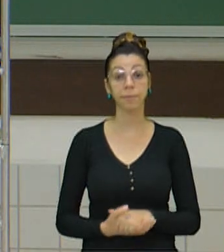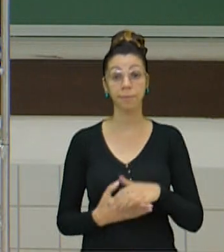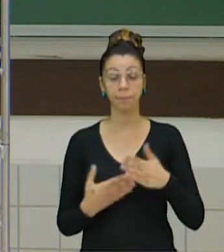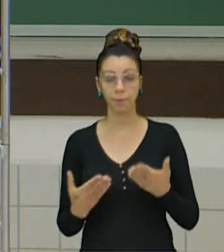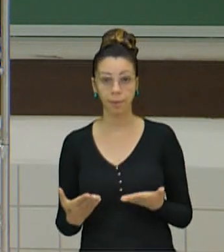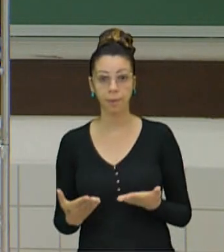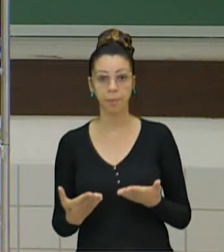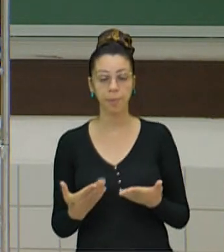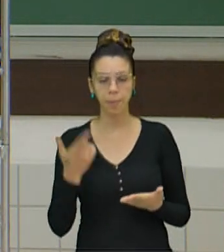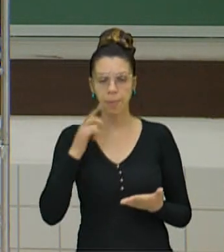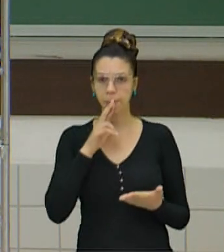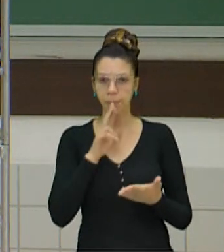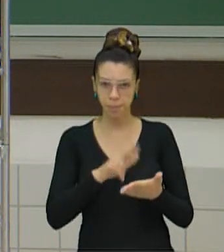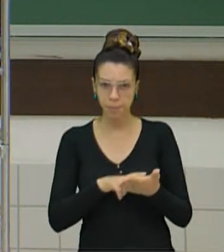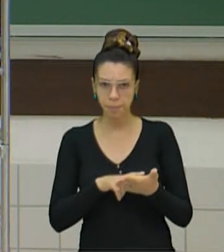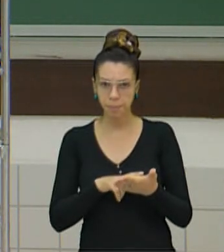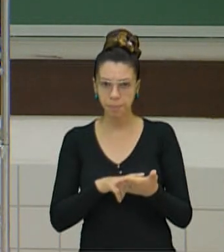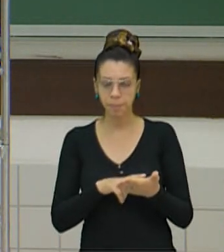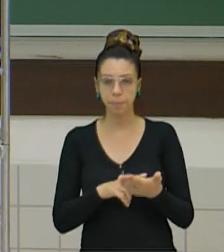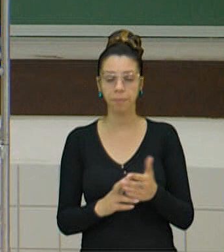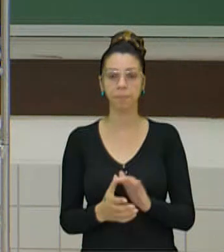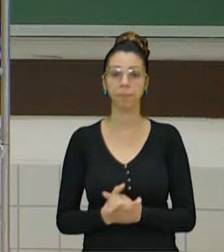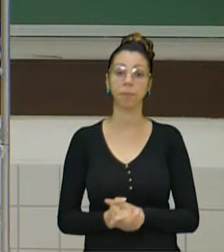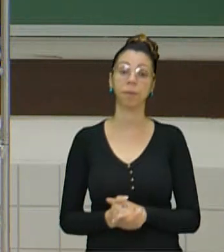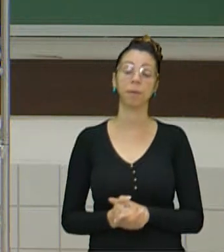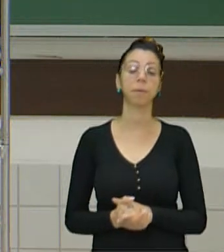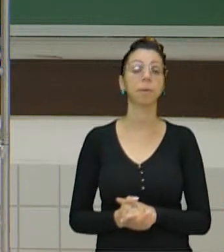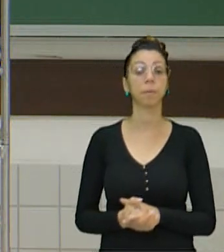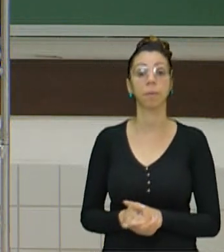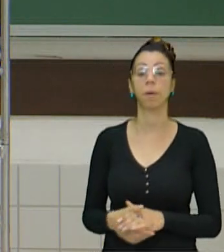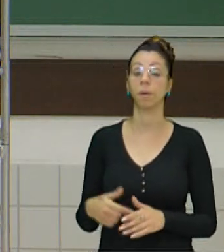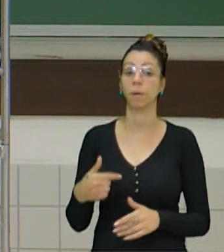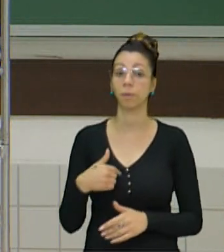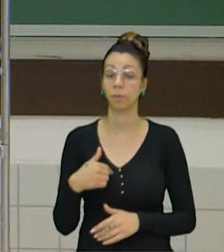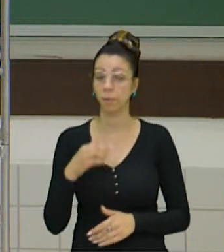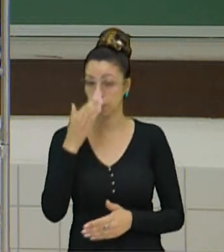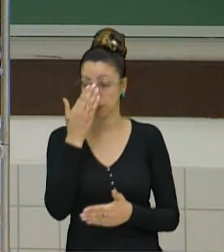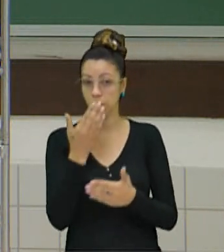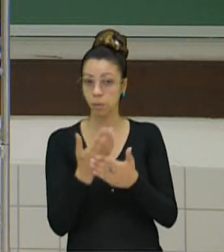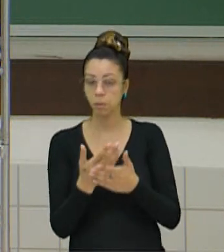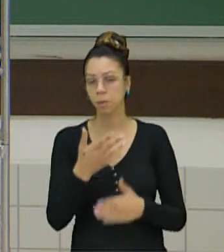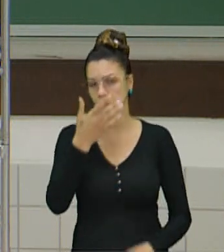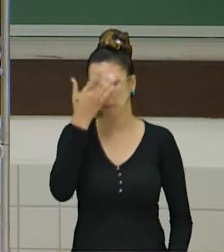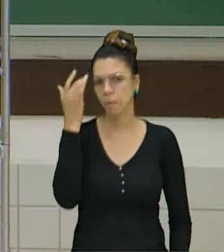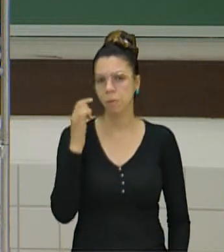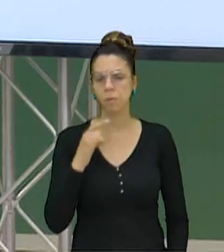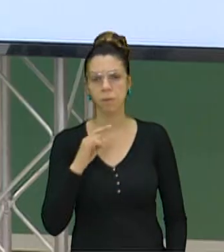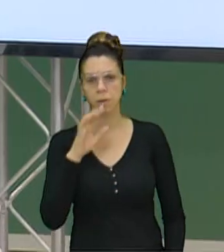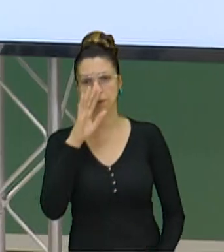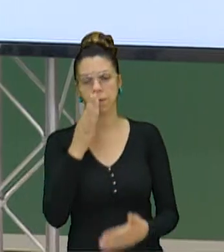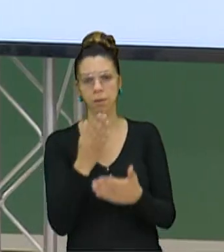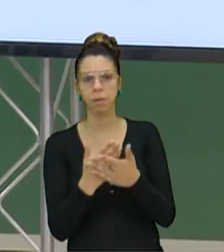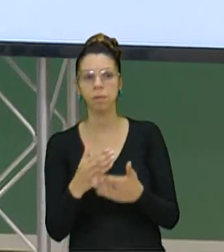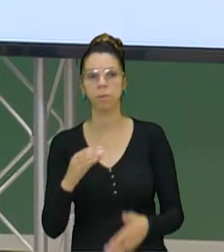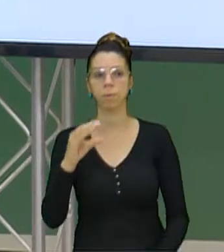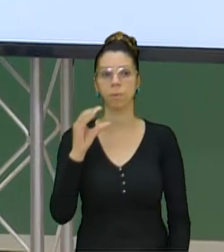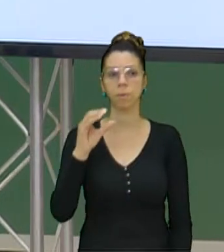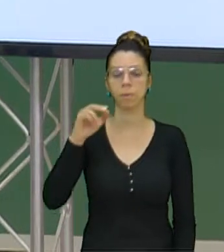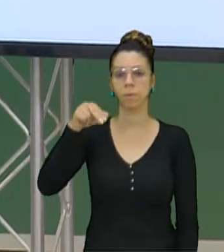E aí, pessoal, conseguiram resolver a questão? Gente, eu tenho certeza absoluta que alguns caíram aí na pegadinha do centrípeta